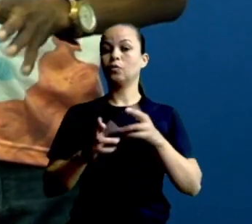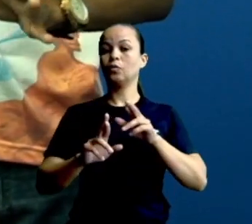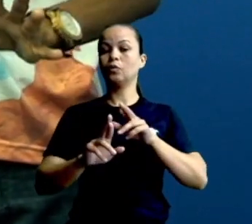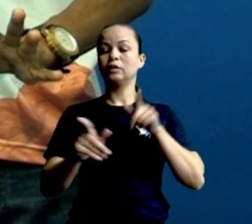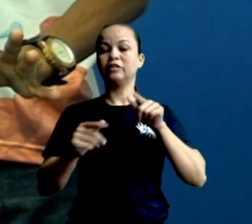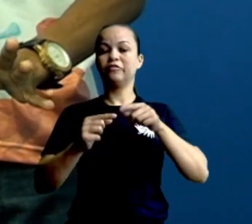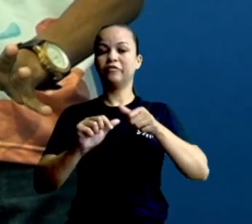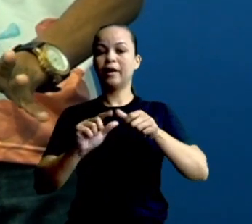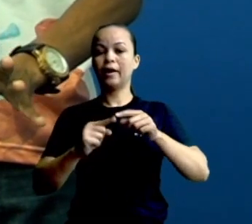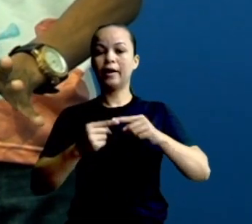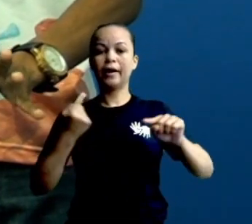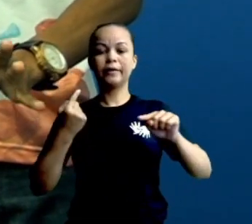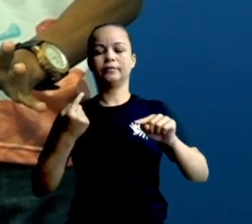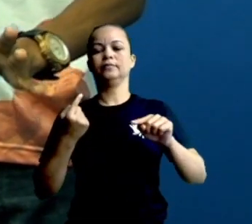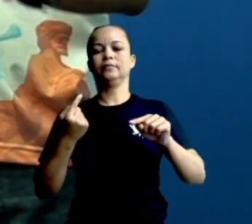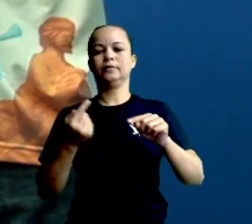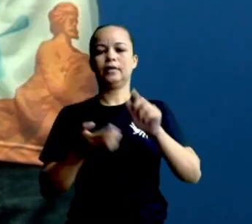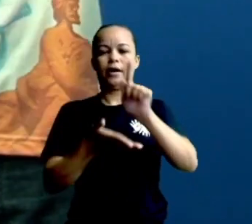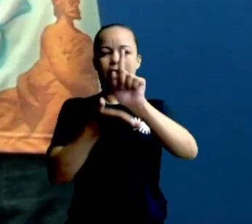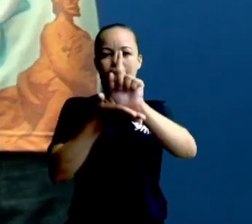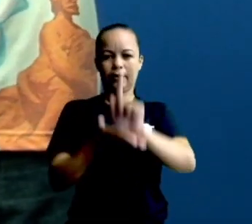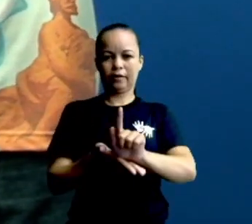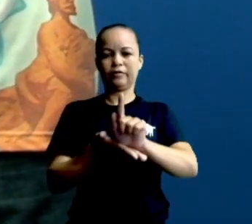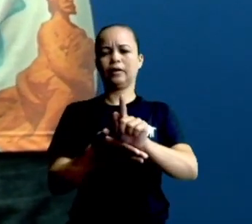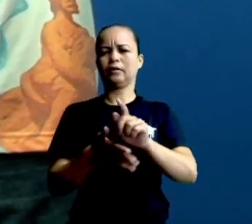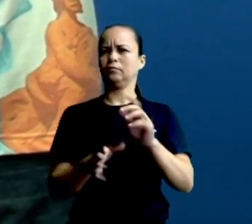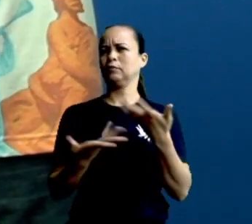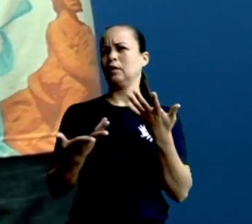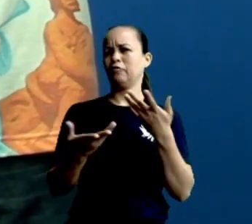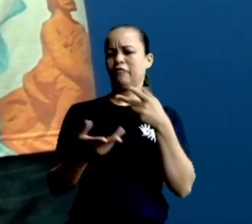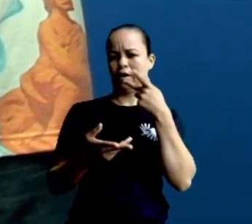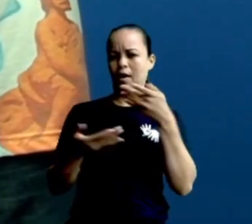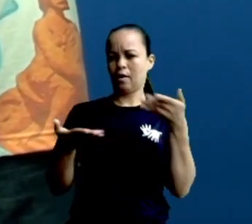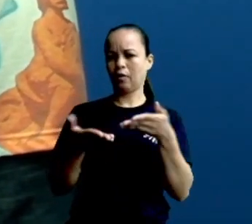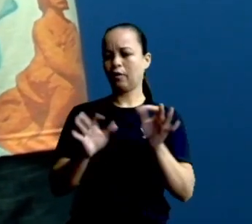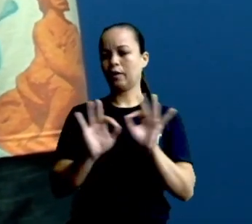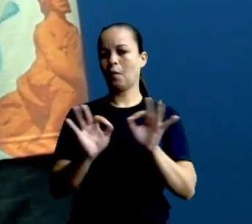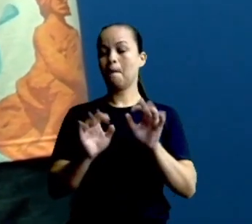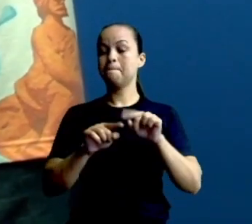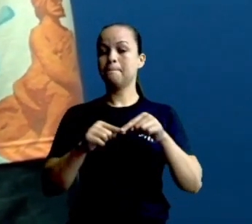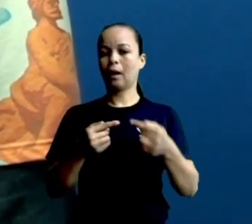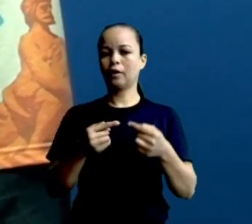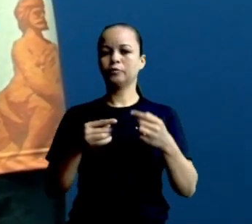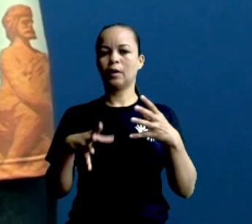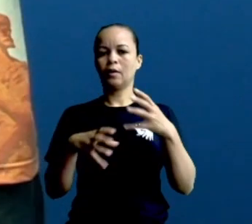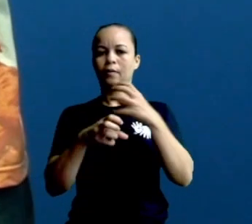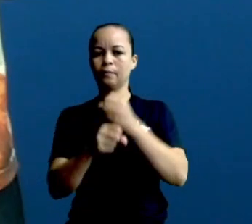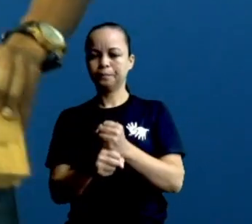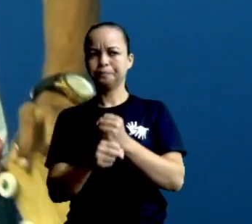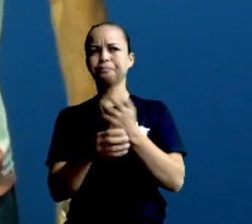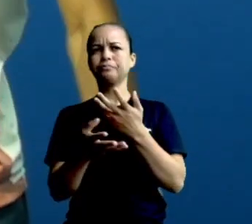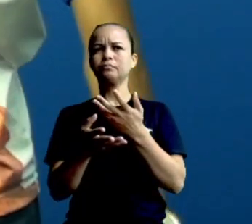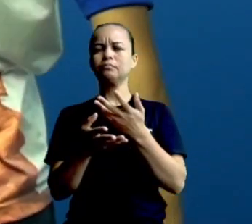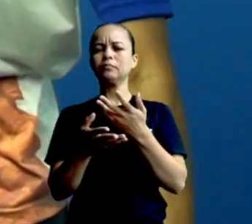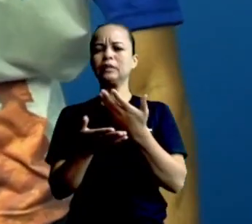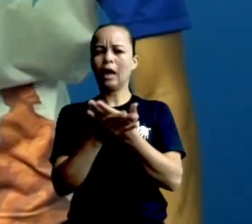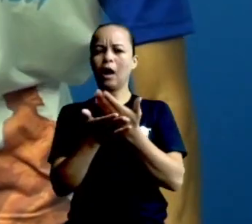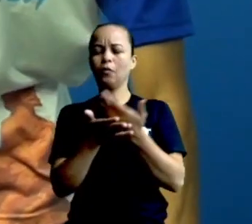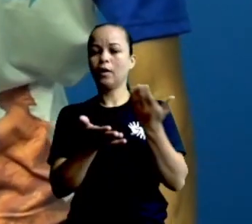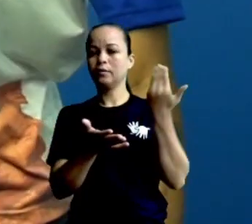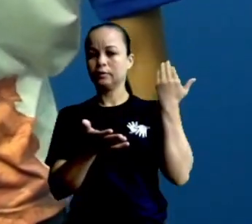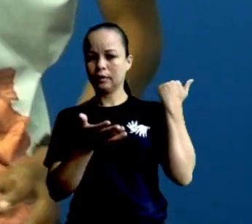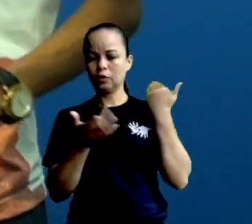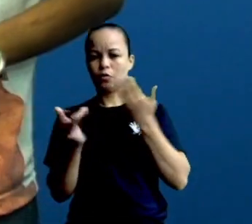gravidade. Não vou falar agora, mas para eu calcular, a gente sabe que na aula anterior, quem não assistiu a minha aula anterior,